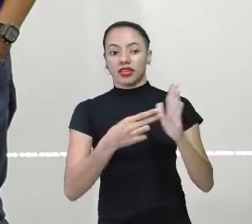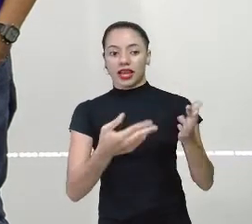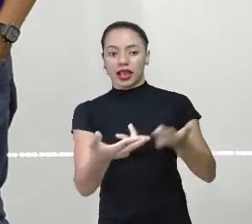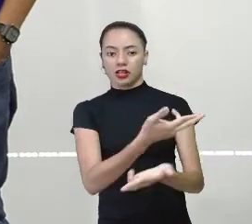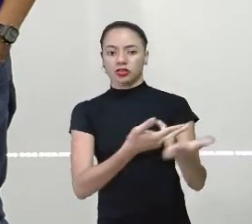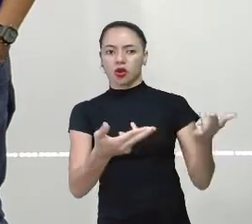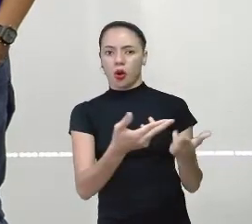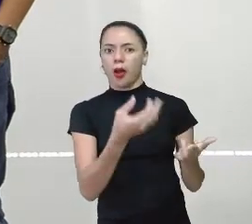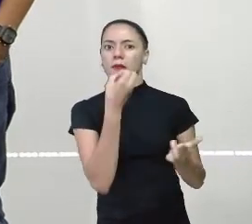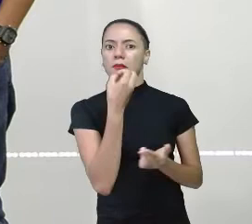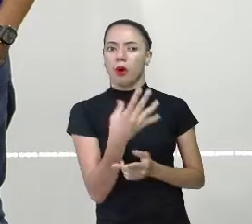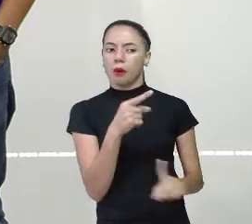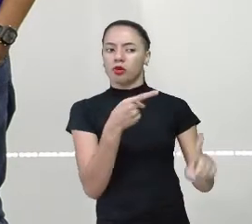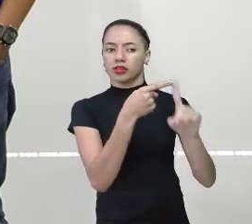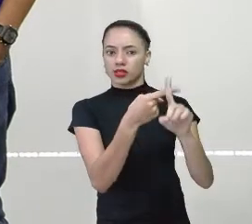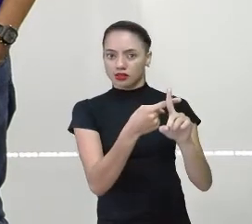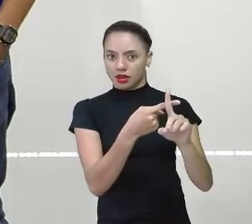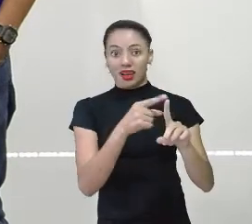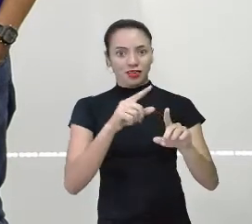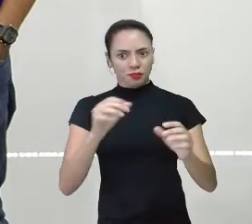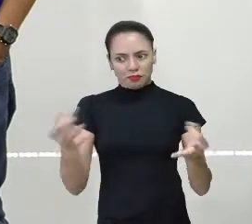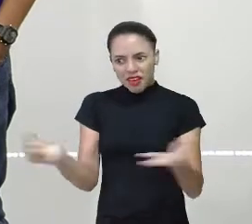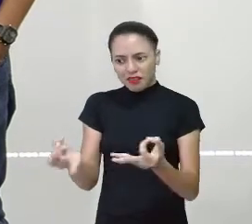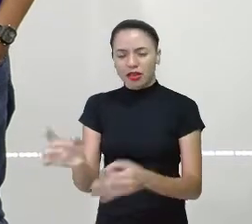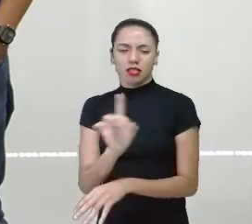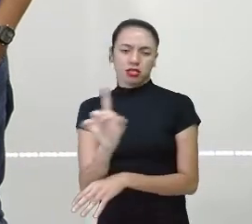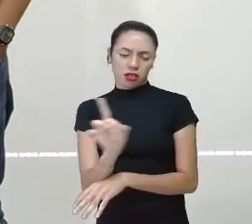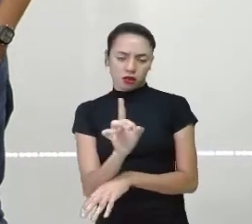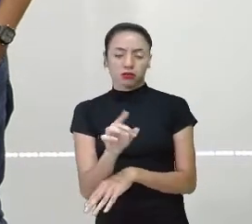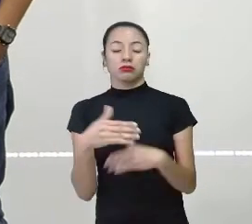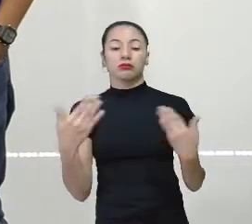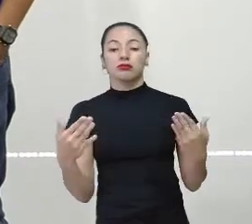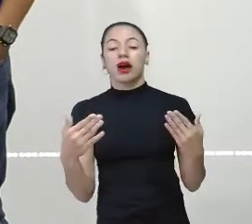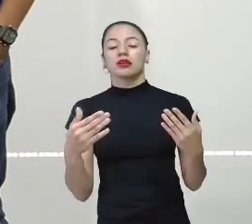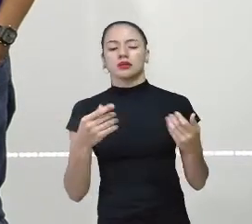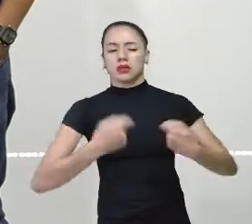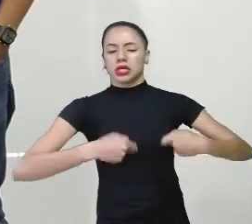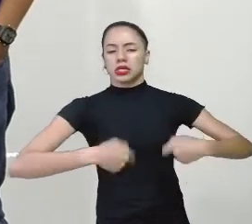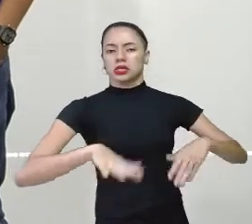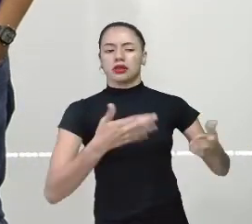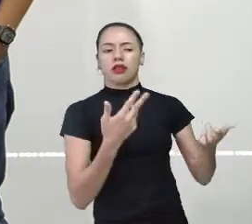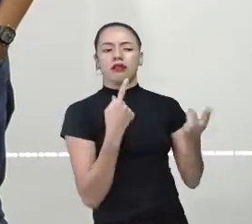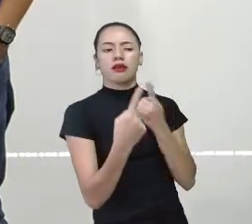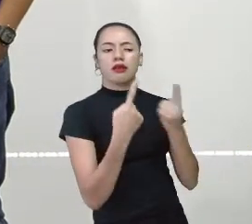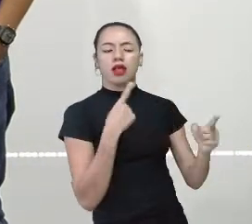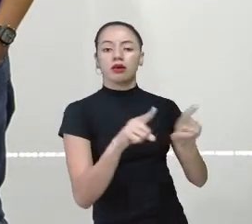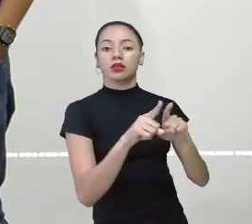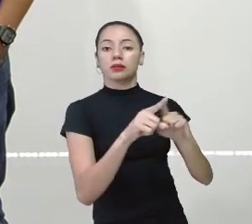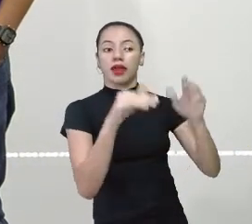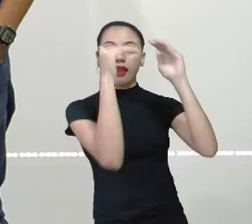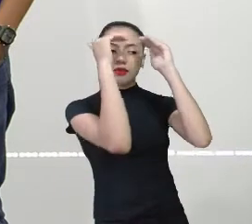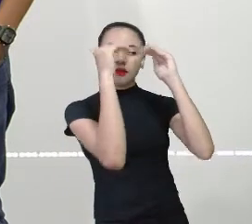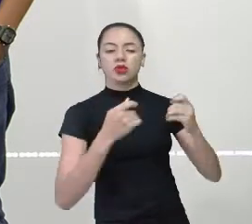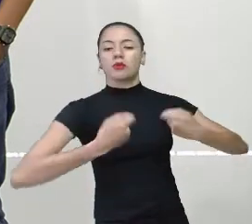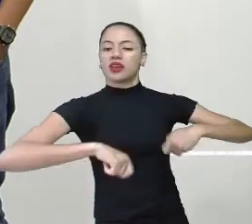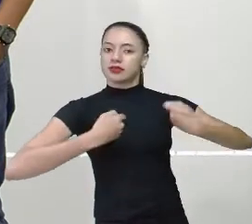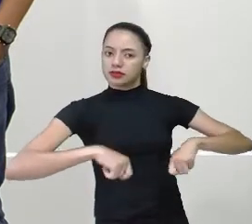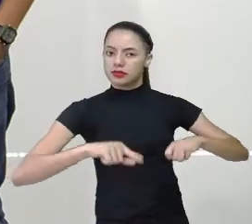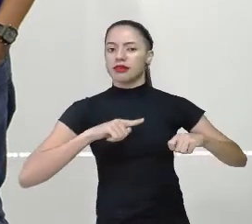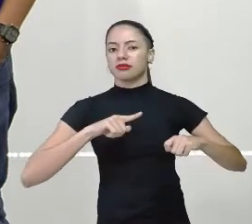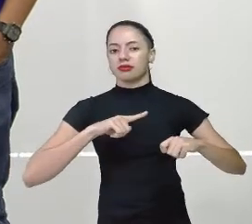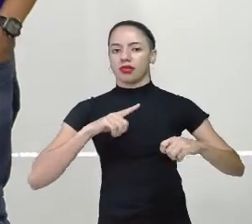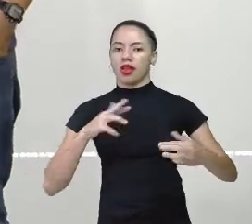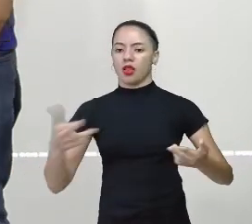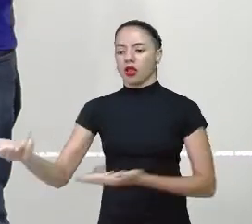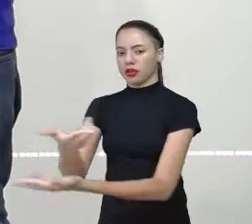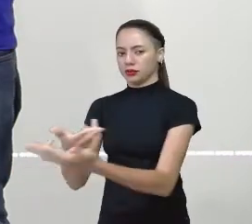Mas essa construção verdadeira, o diálogo, o respeito, tem que fazer parte desses relacionamentos. E aí,